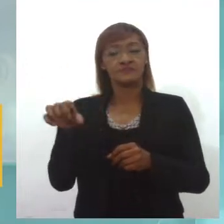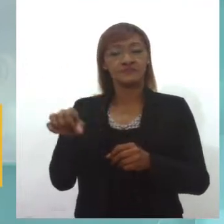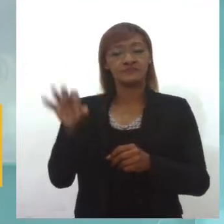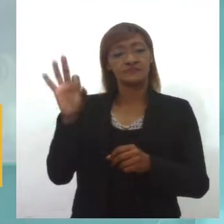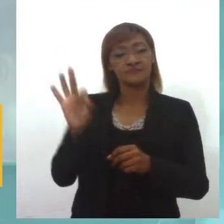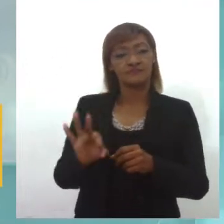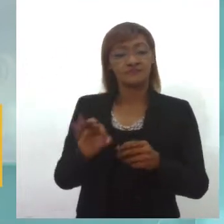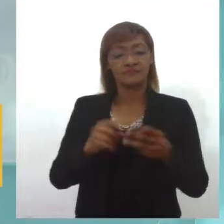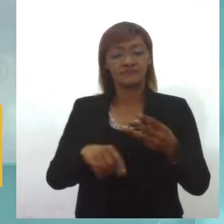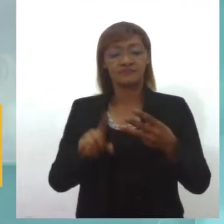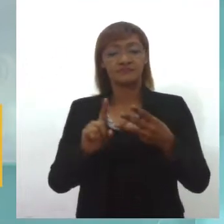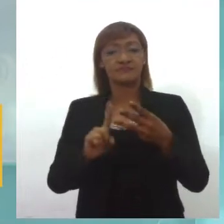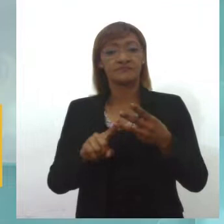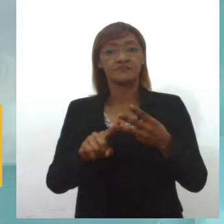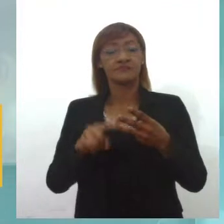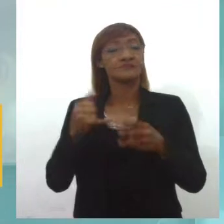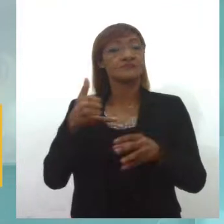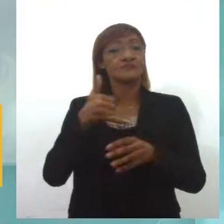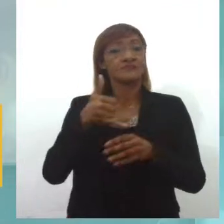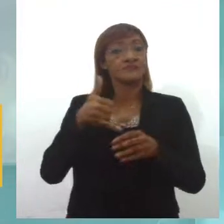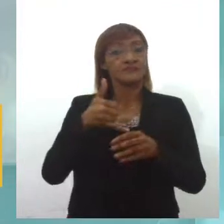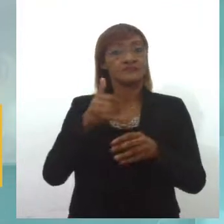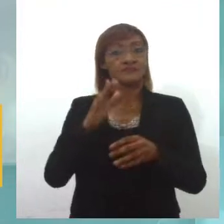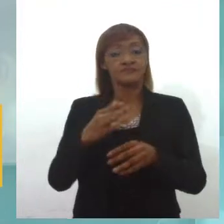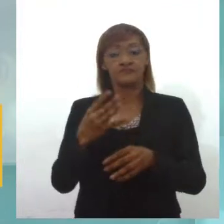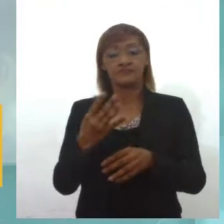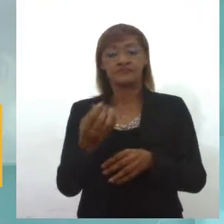47,49% e o óleo diesel